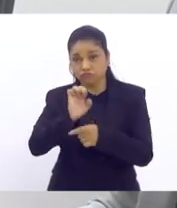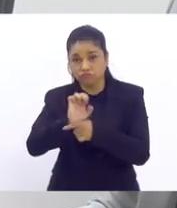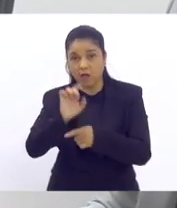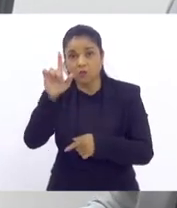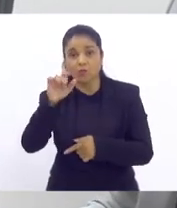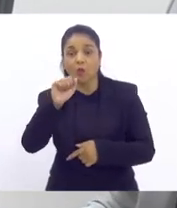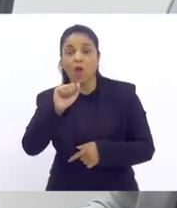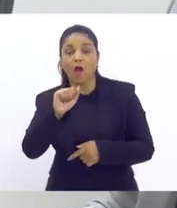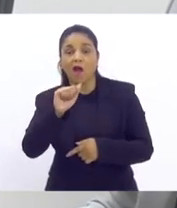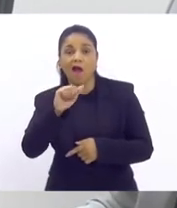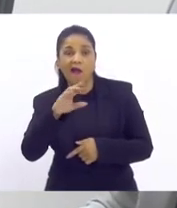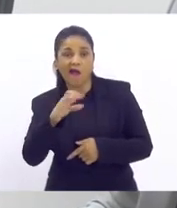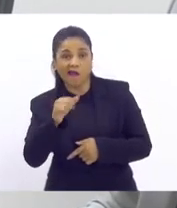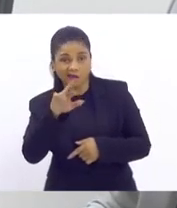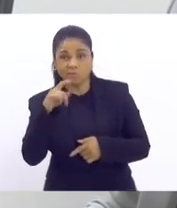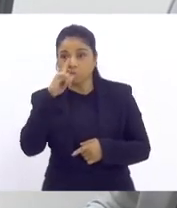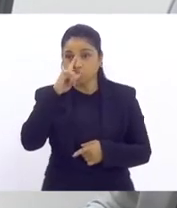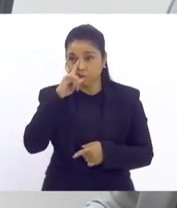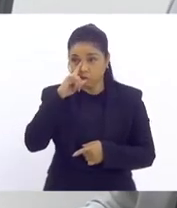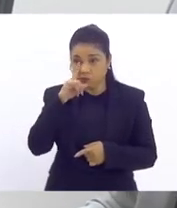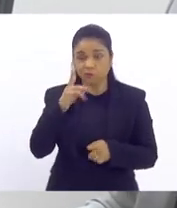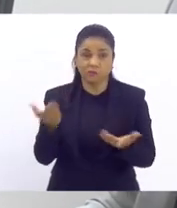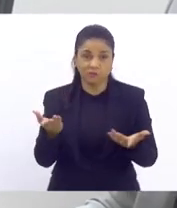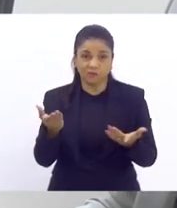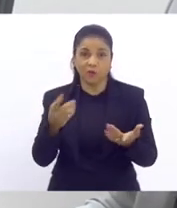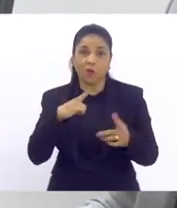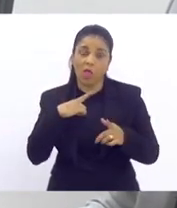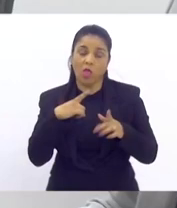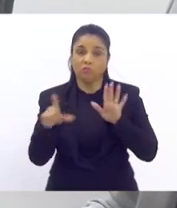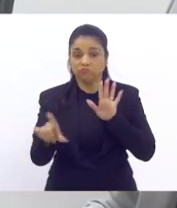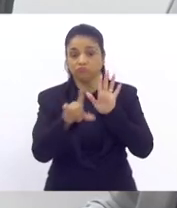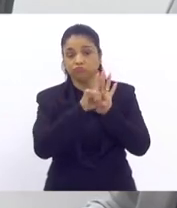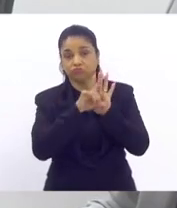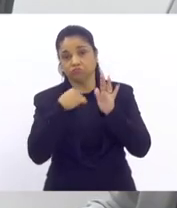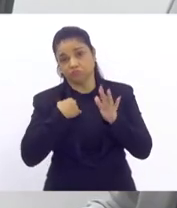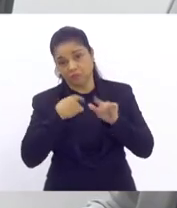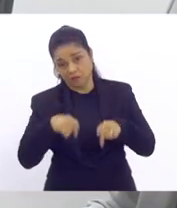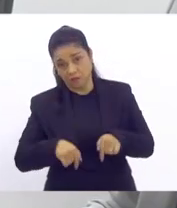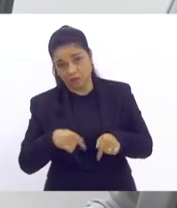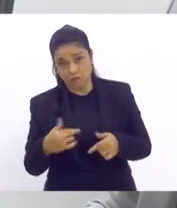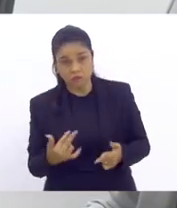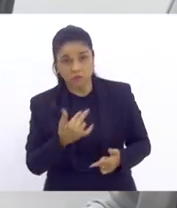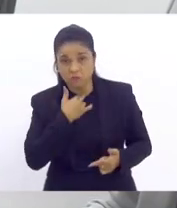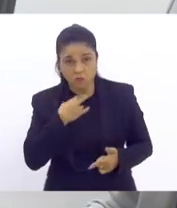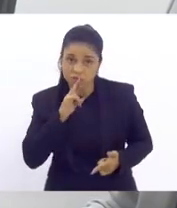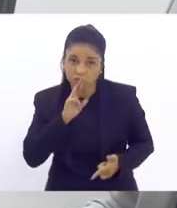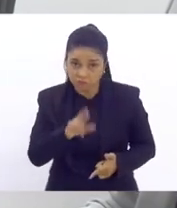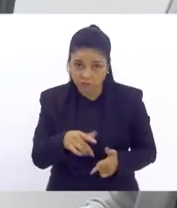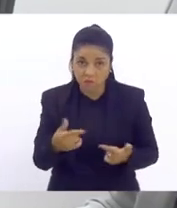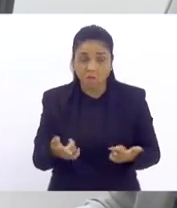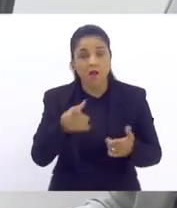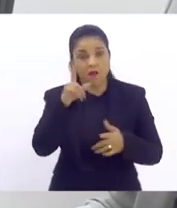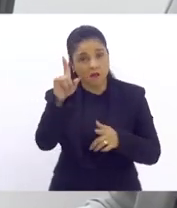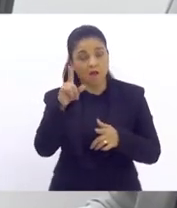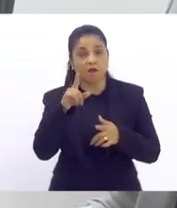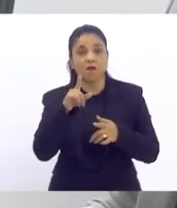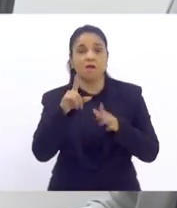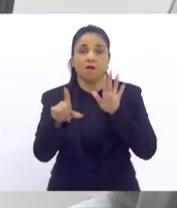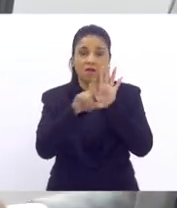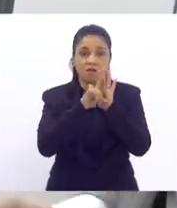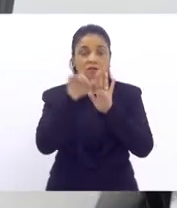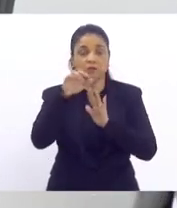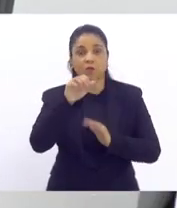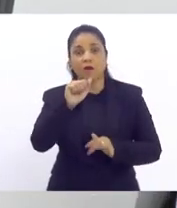eu não tenho competência como legislador no Rio de Janeiro para dizer isso mas certamente O legislador no Acre pode definir